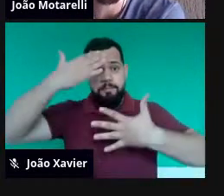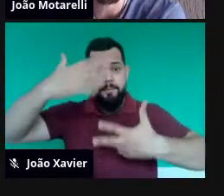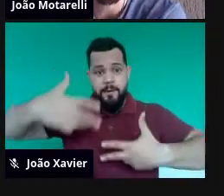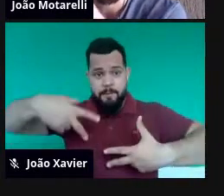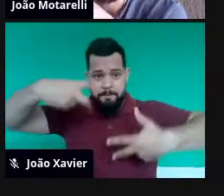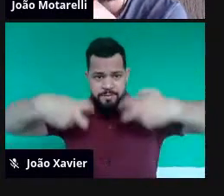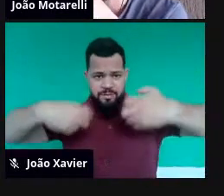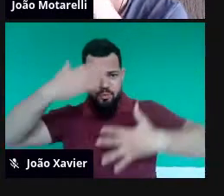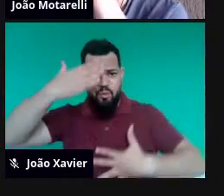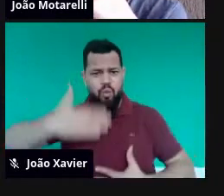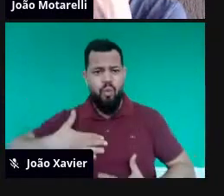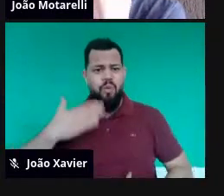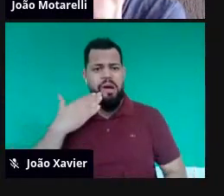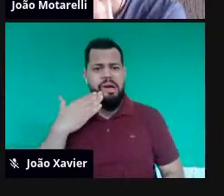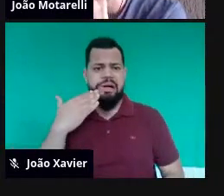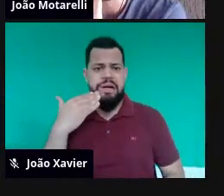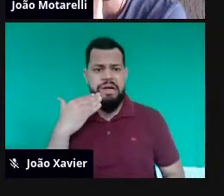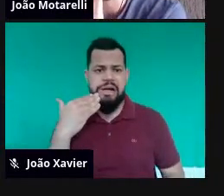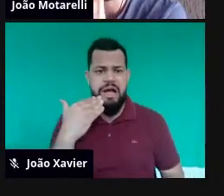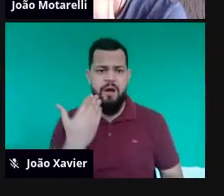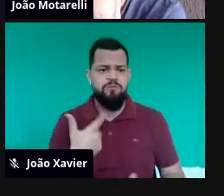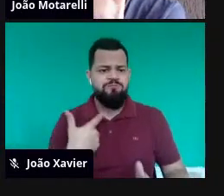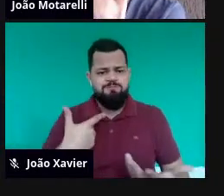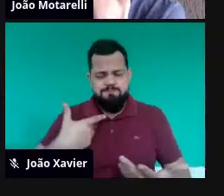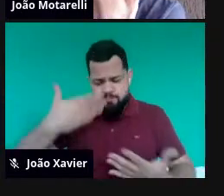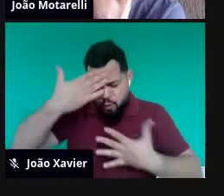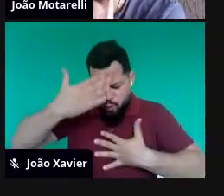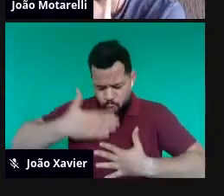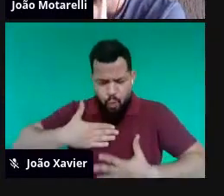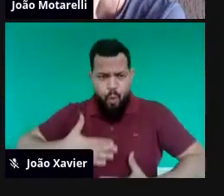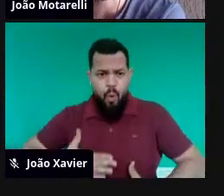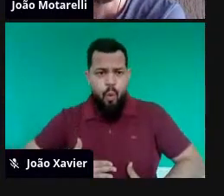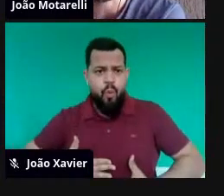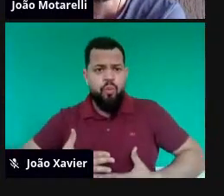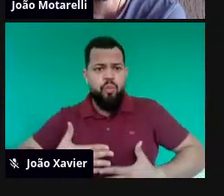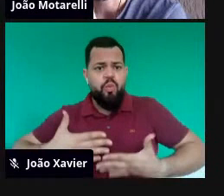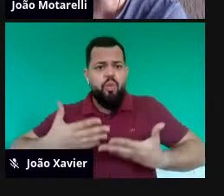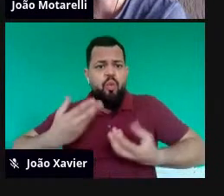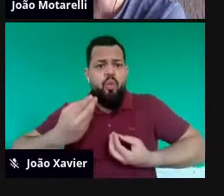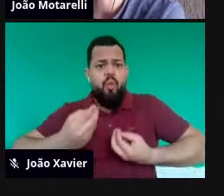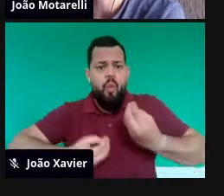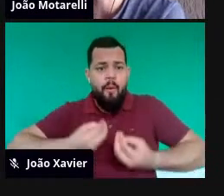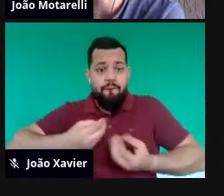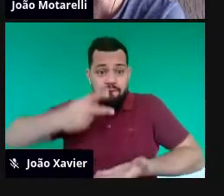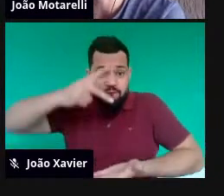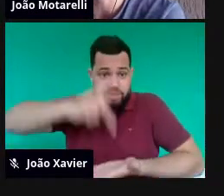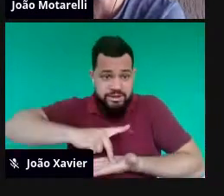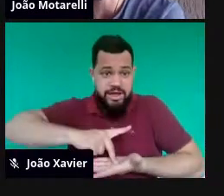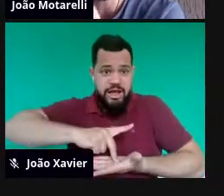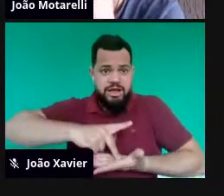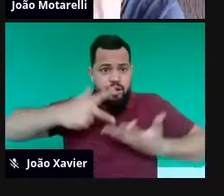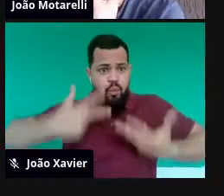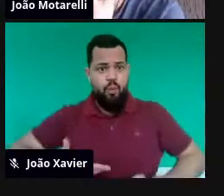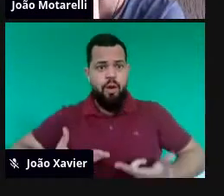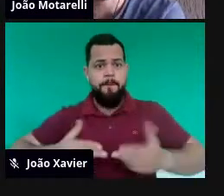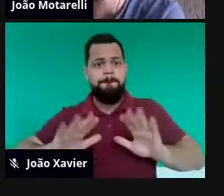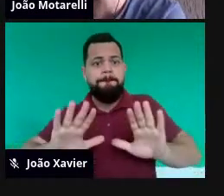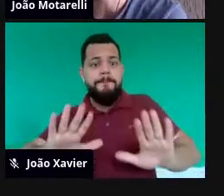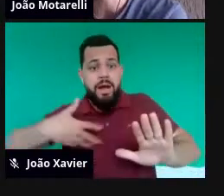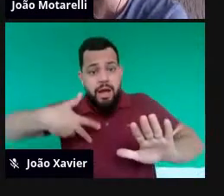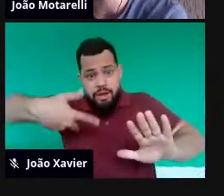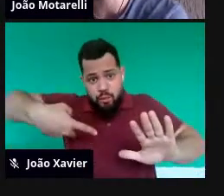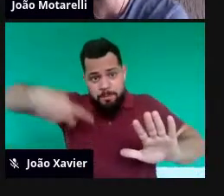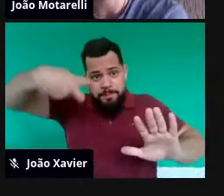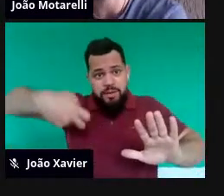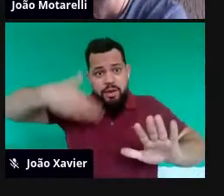distorcida. Ou seja, eu não consigo ver o meu corpo como ele realmente é. Eu vejo o meu corpo, a visão que eu